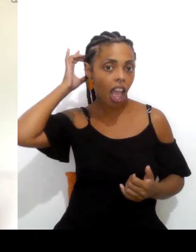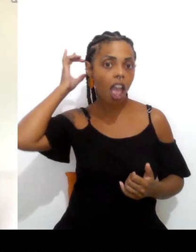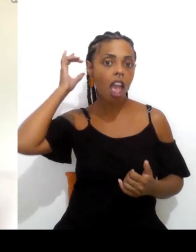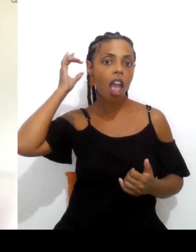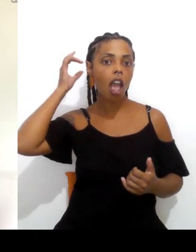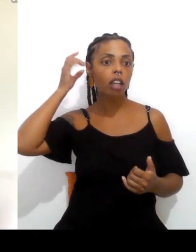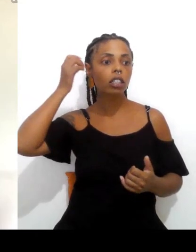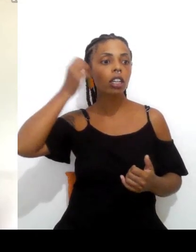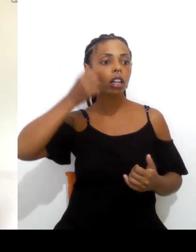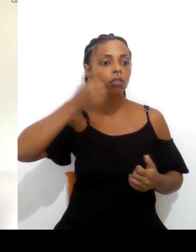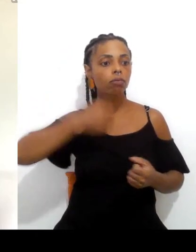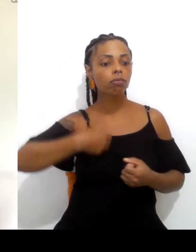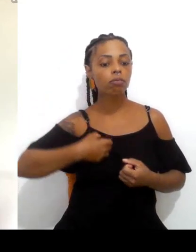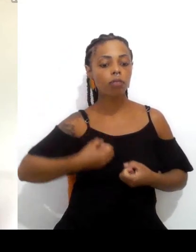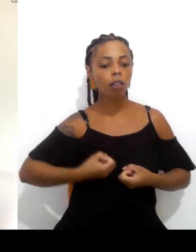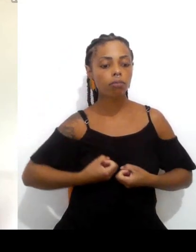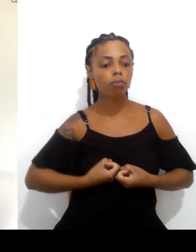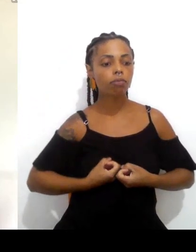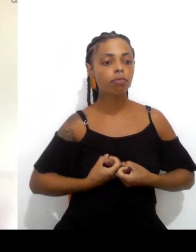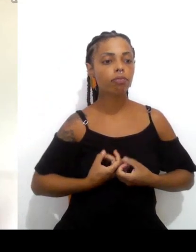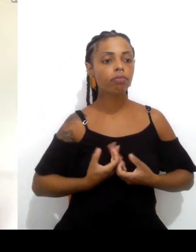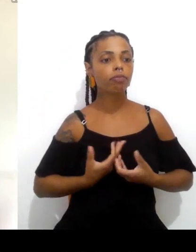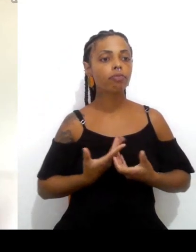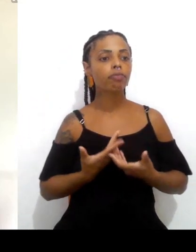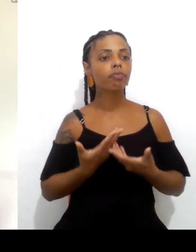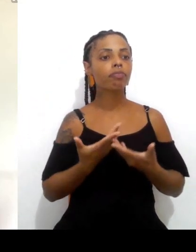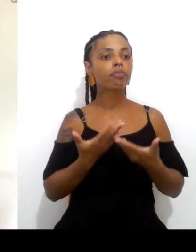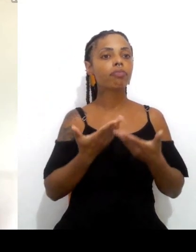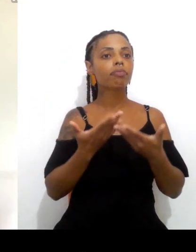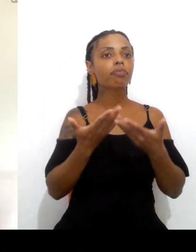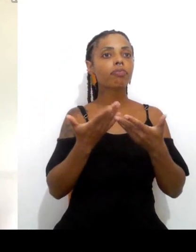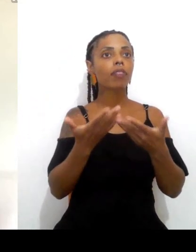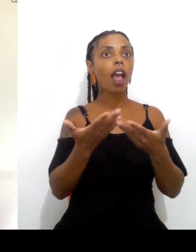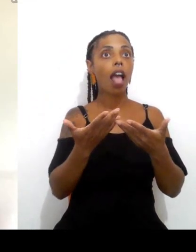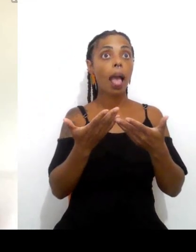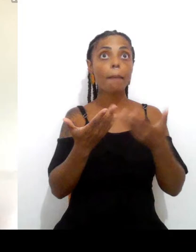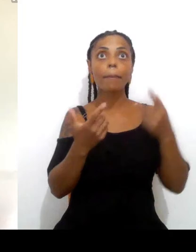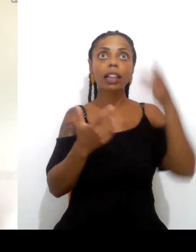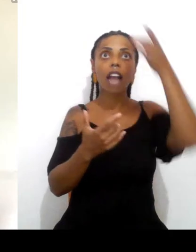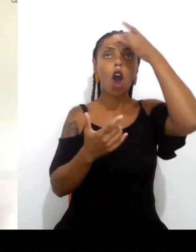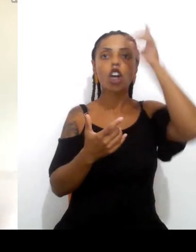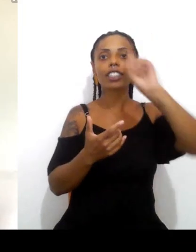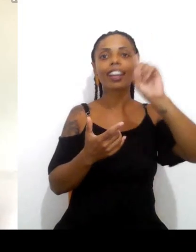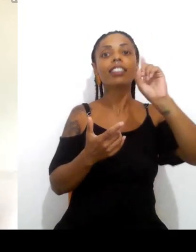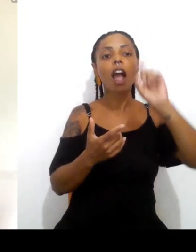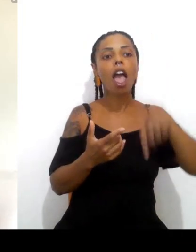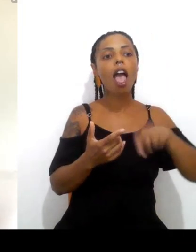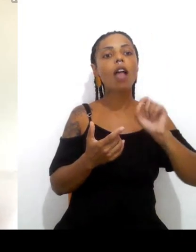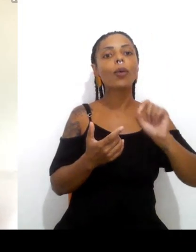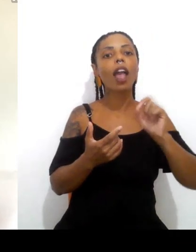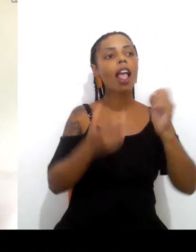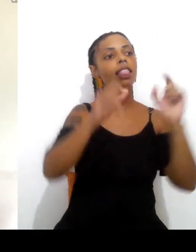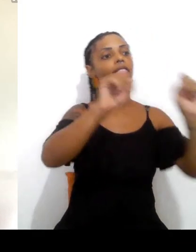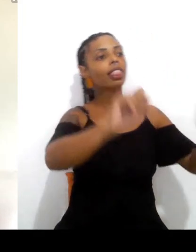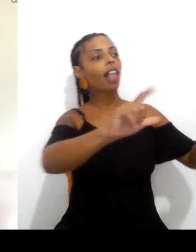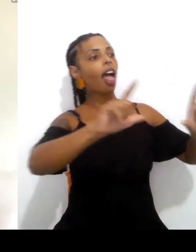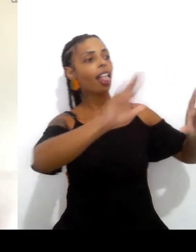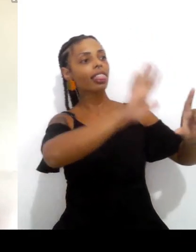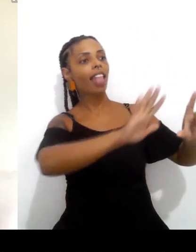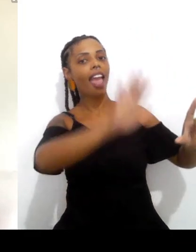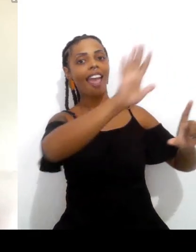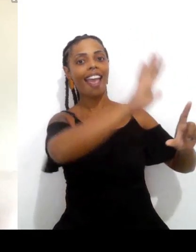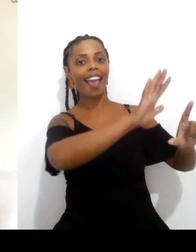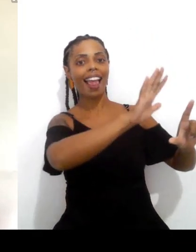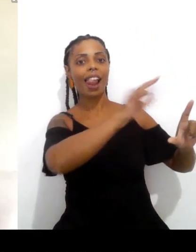flor não da consciência mas a flor da tela porque a tela é a sua seu